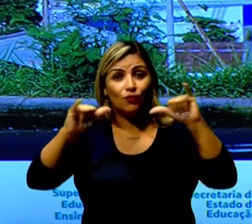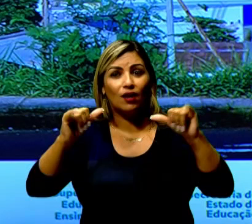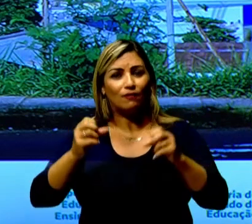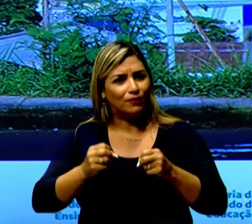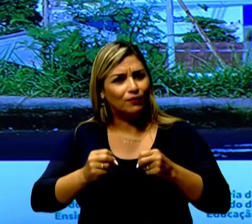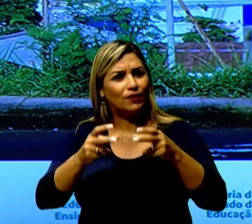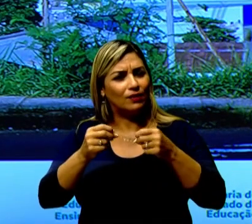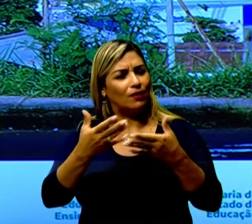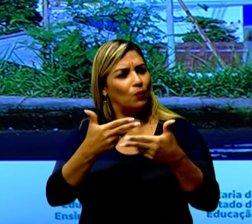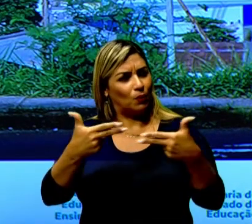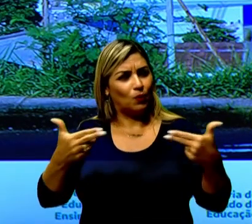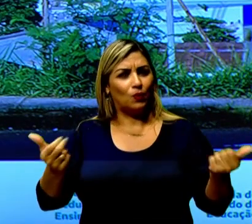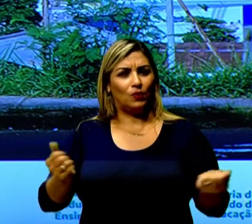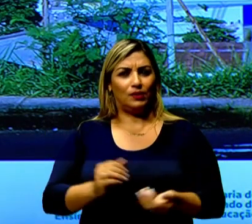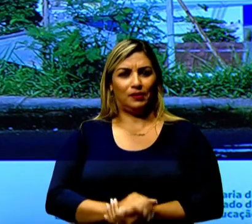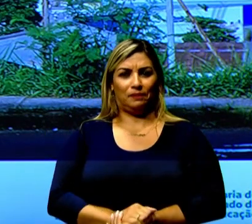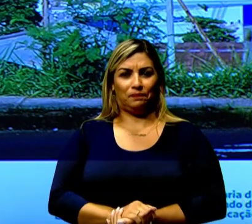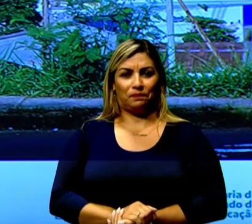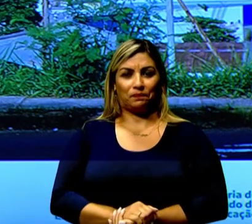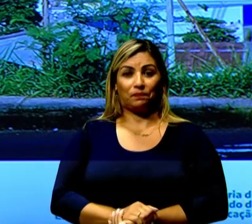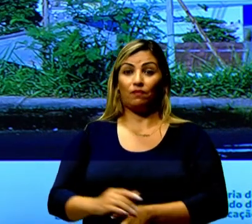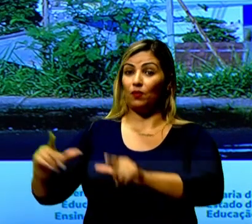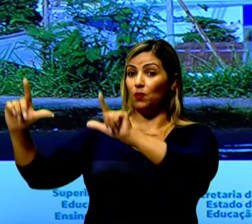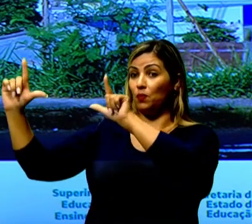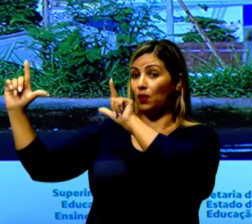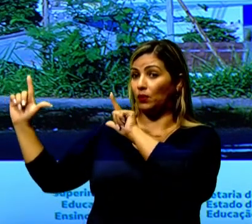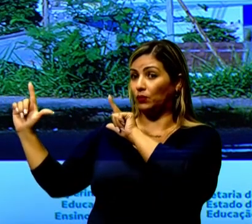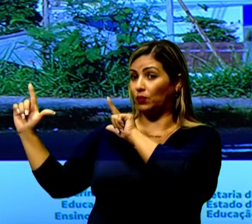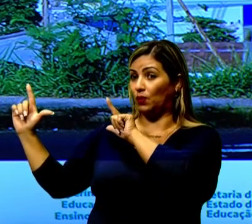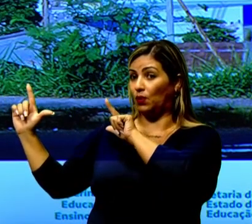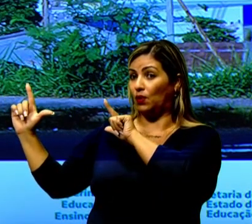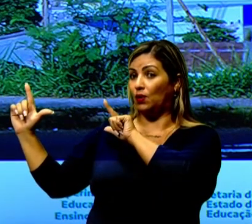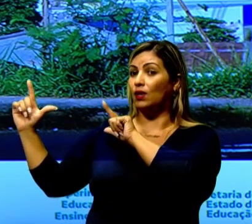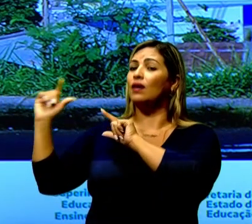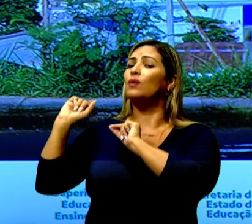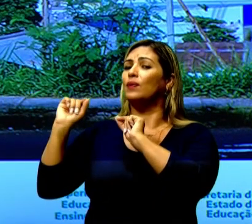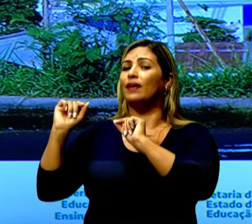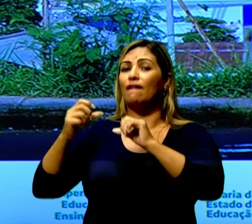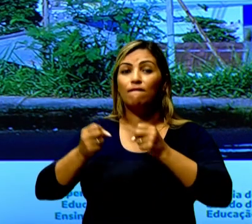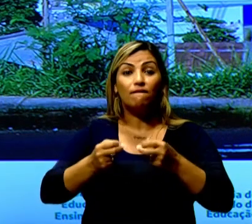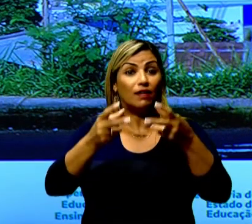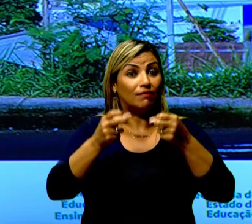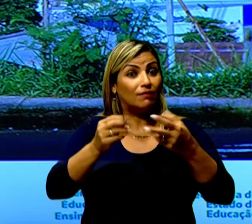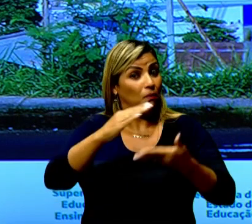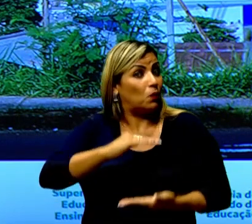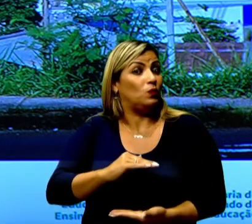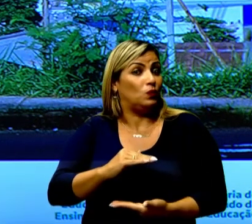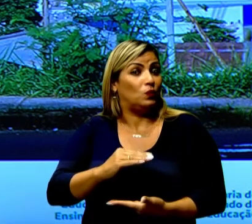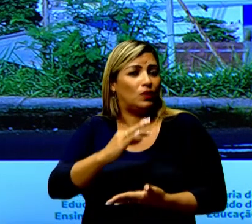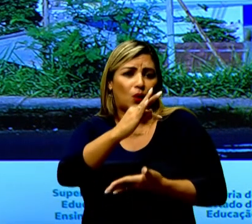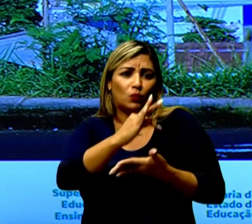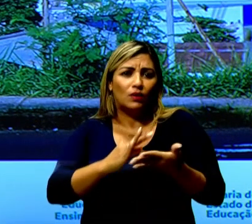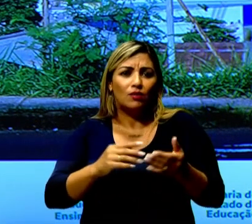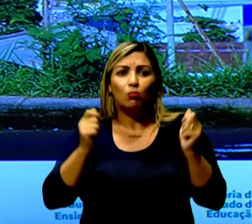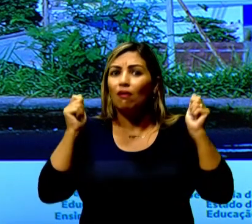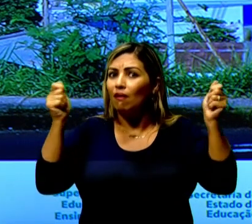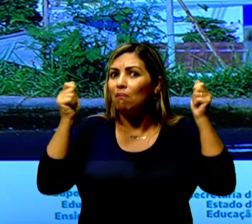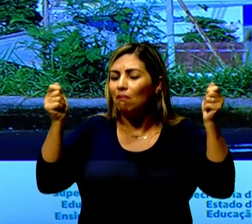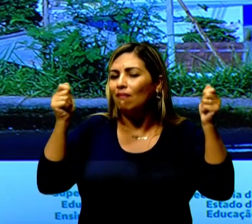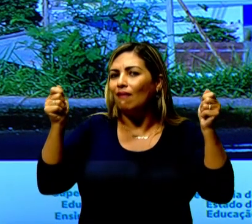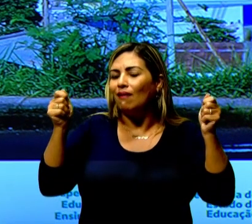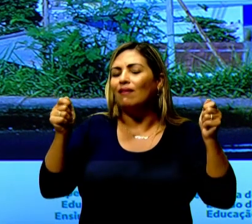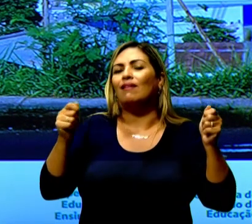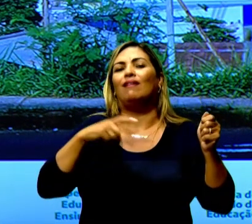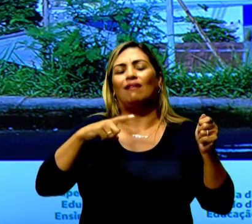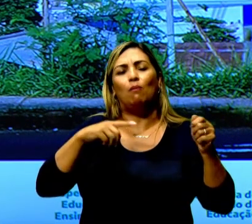vender o determinado produto o outdoor ele visa vender um determinado produto é um texto uma campanha